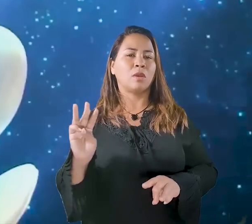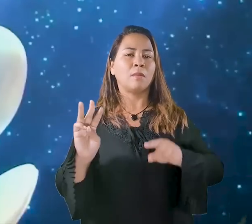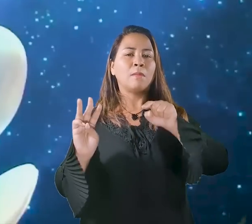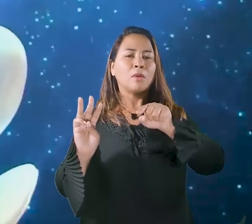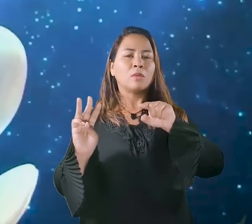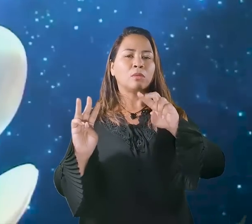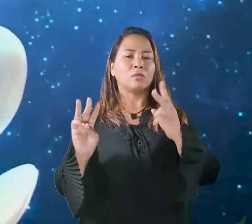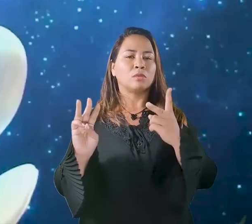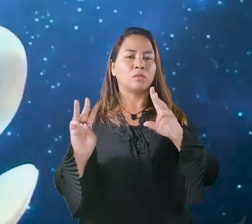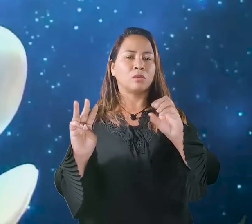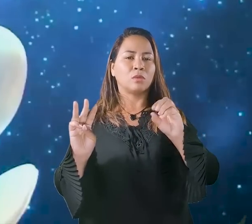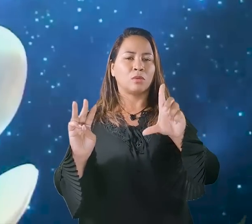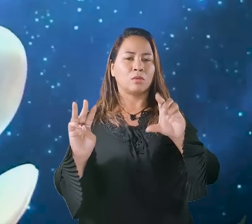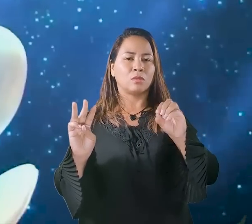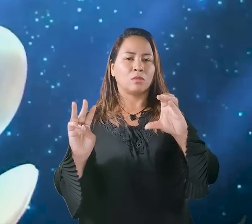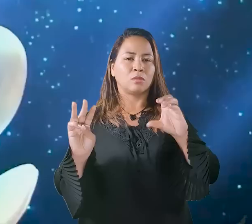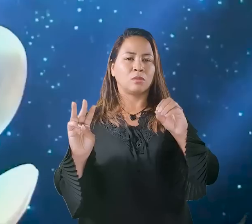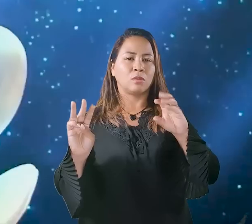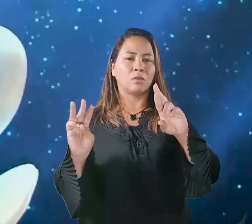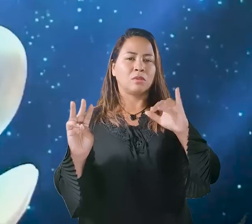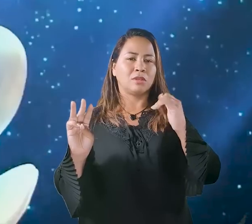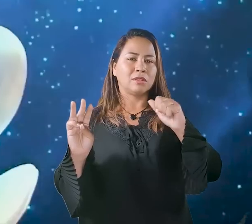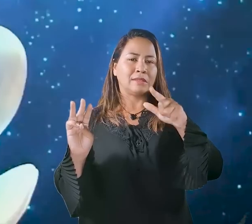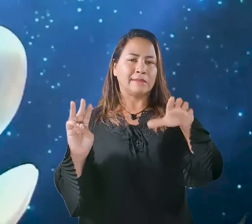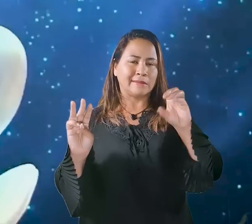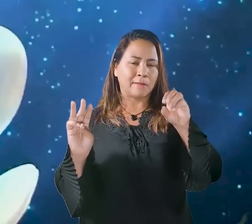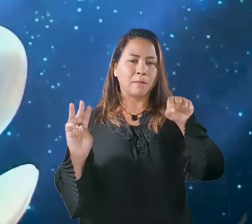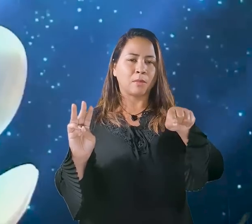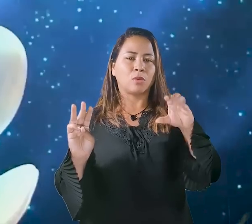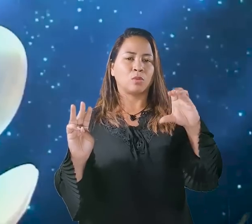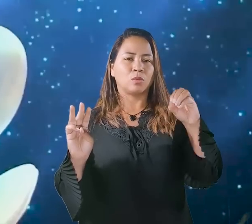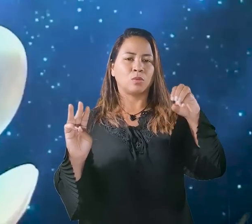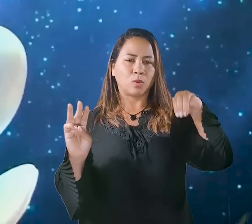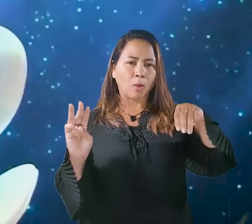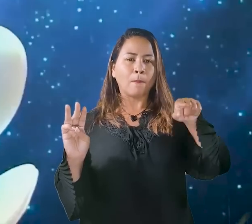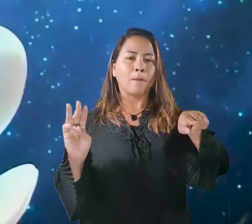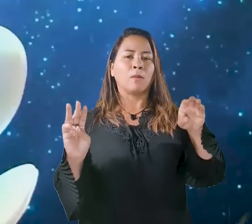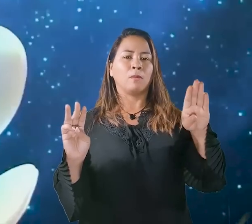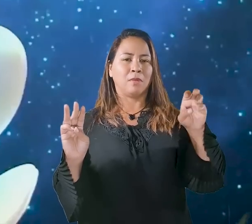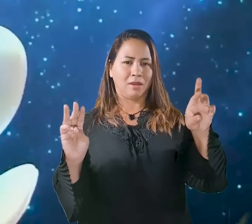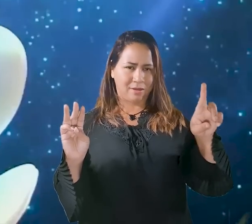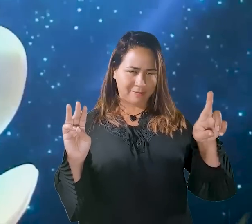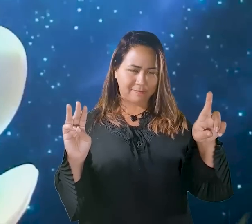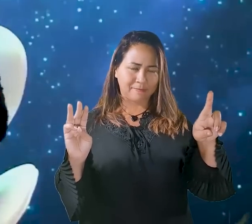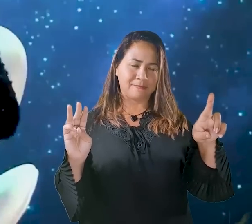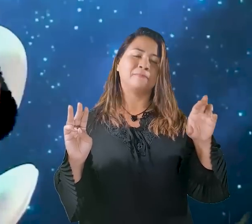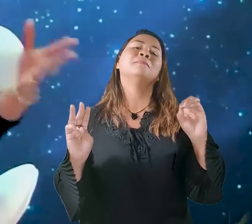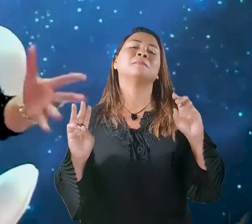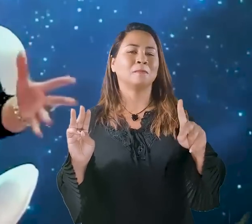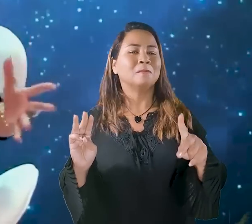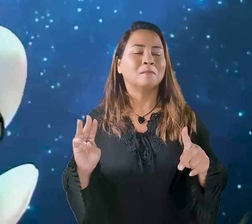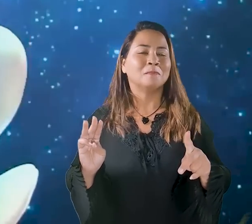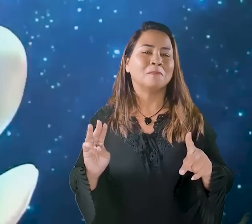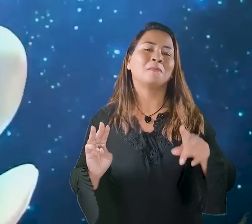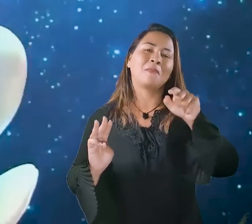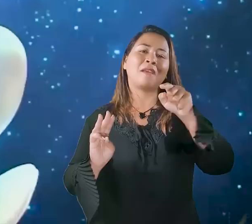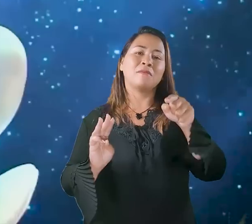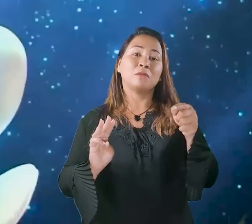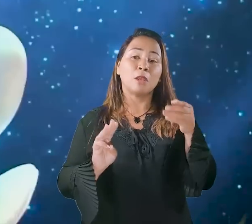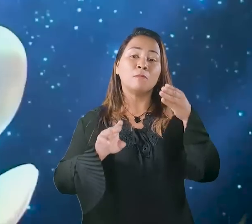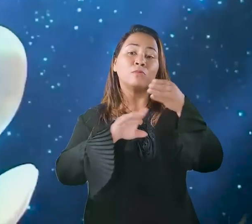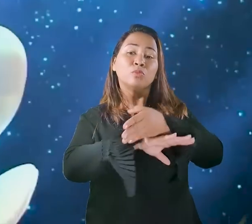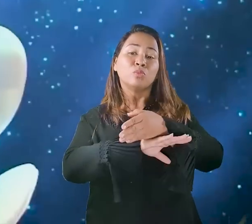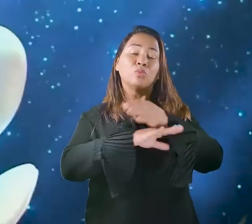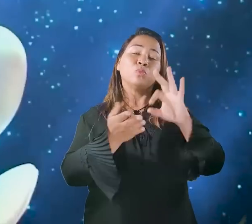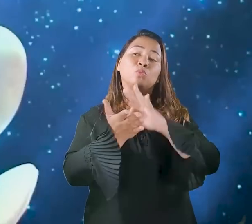como interessado no treinamento, e se de repente a gente abrir, você vai lá direto e já, se eu conseguir abrir esse site para